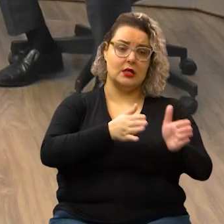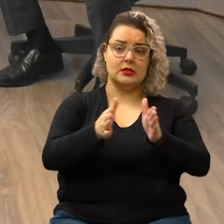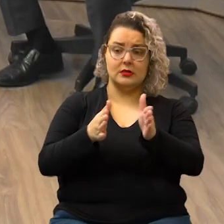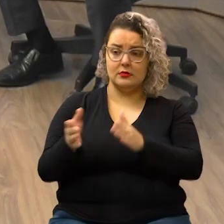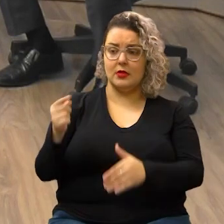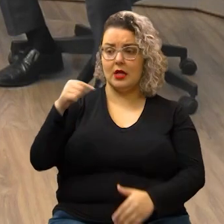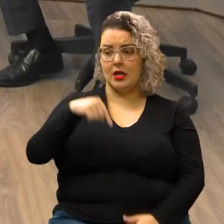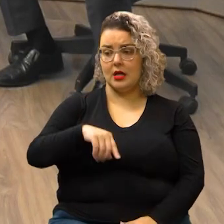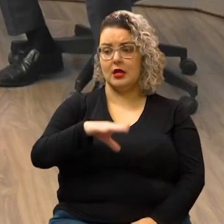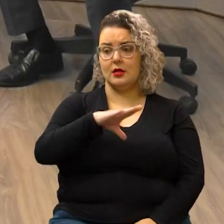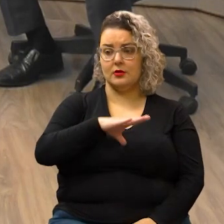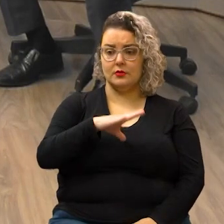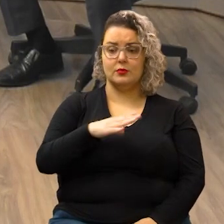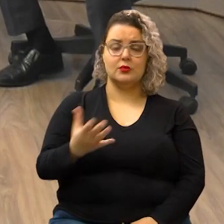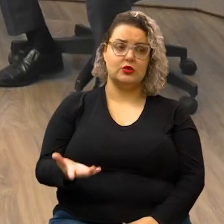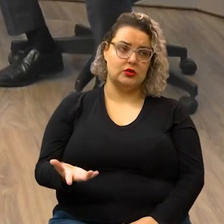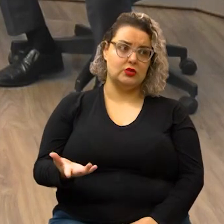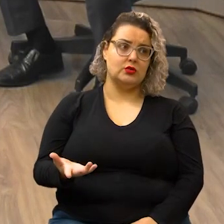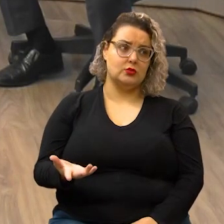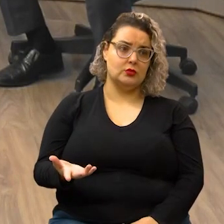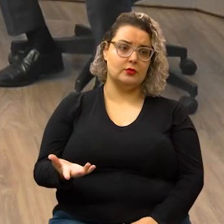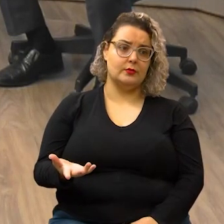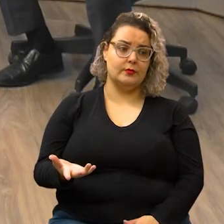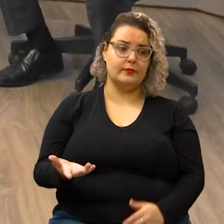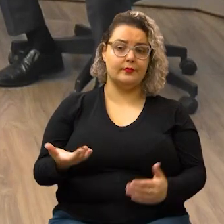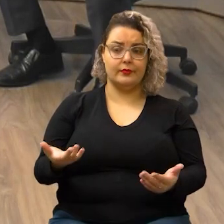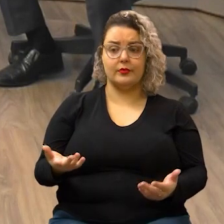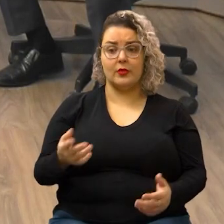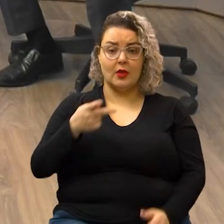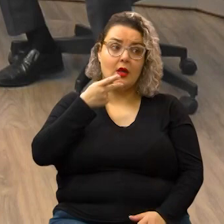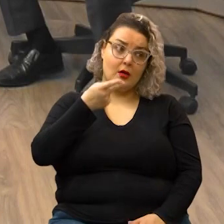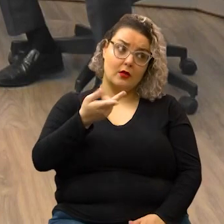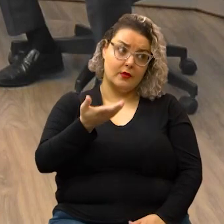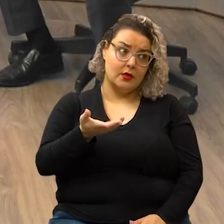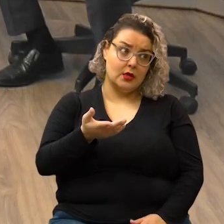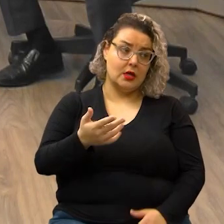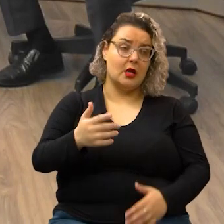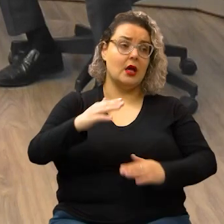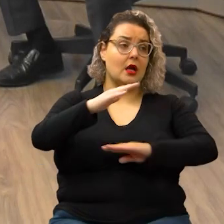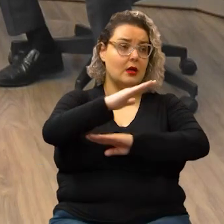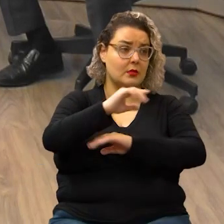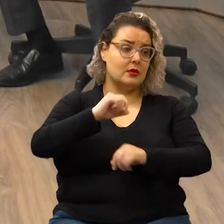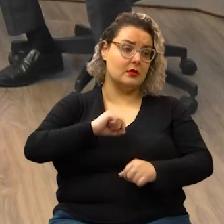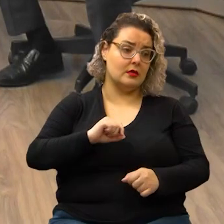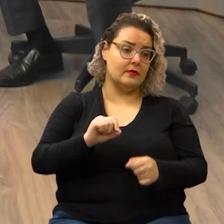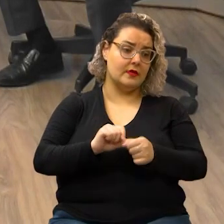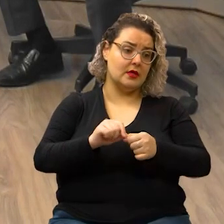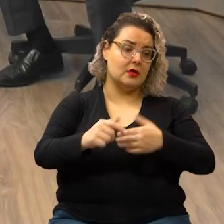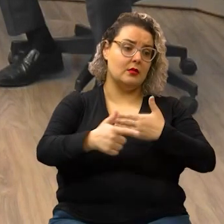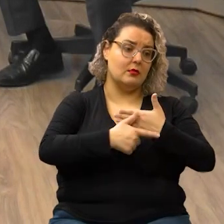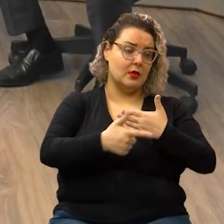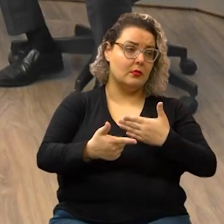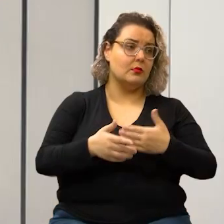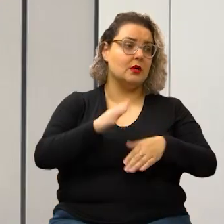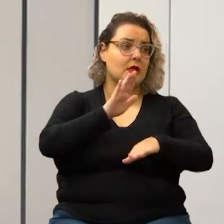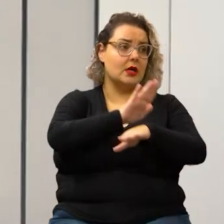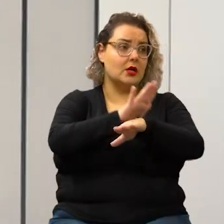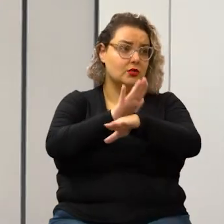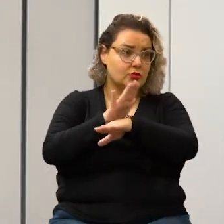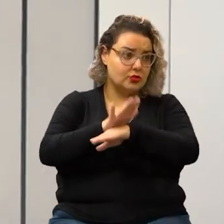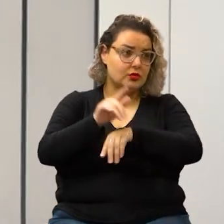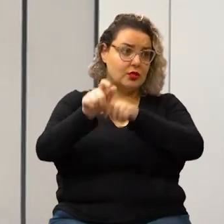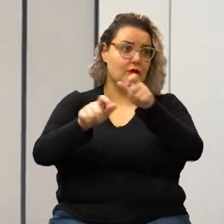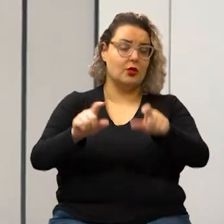aqui no nosso município, e aí essa questão que o senhor falou, a Câmara fazendo o seu papel, tentando também ajudar os outros